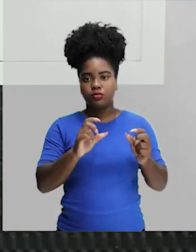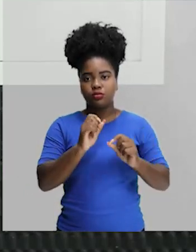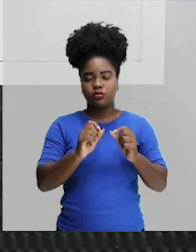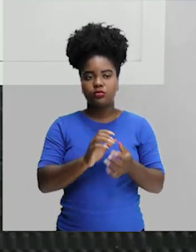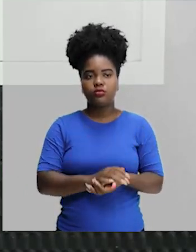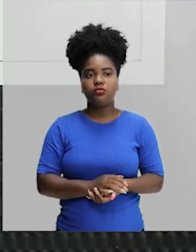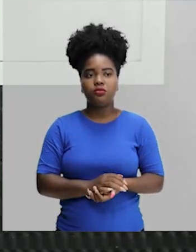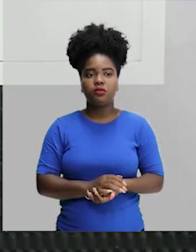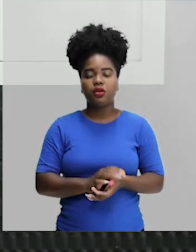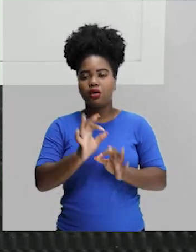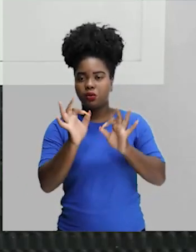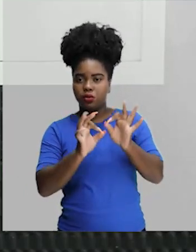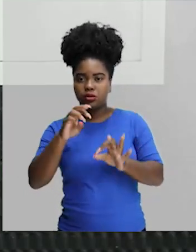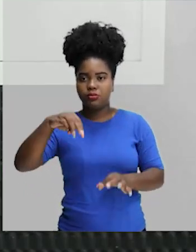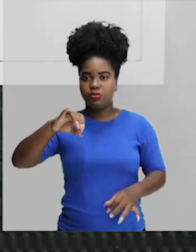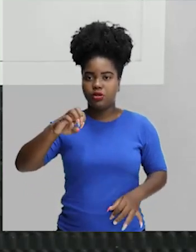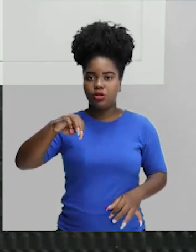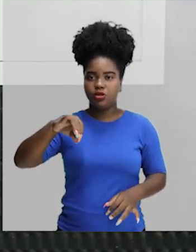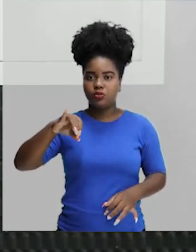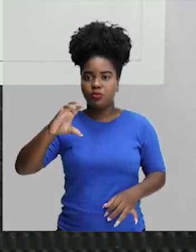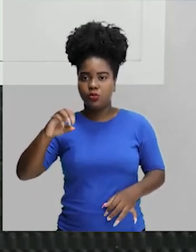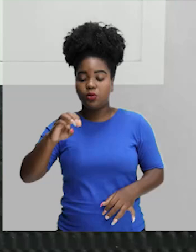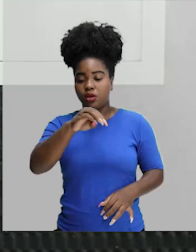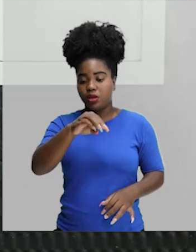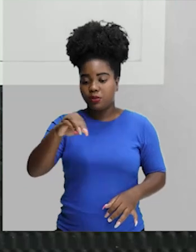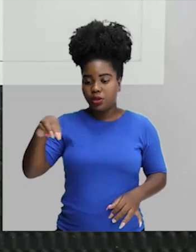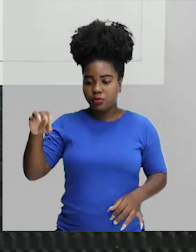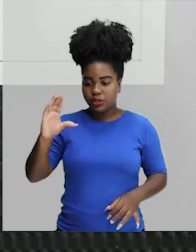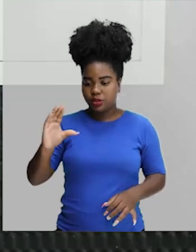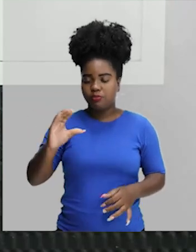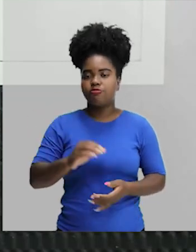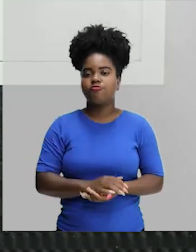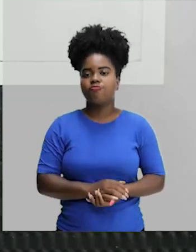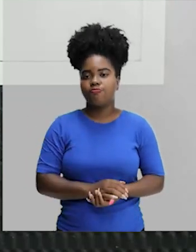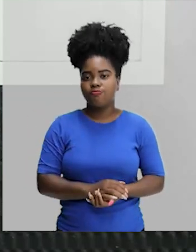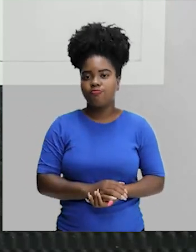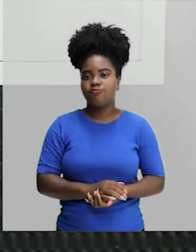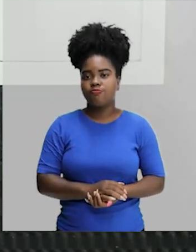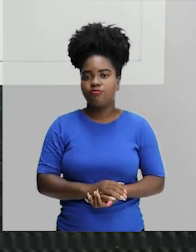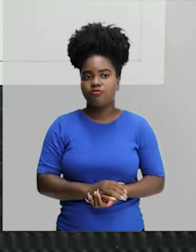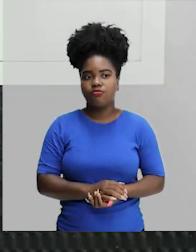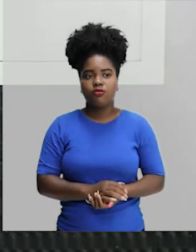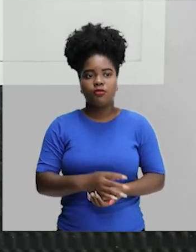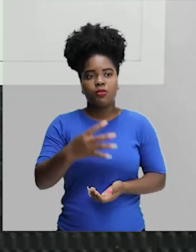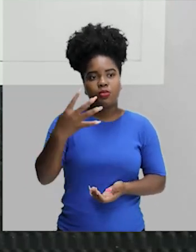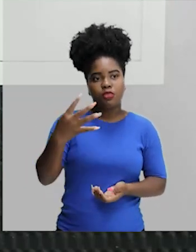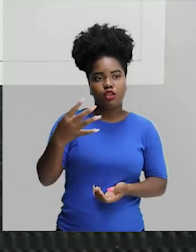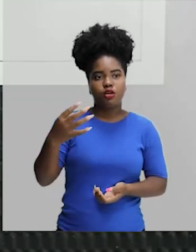Aí tira o mínimo, né? O MMC. No caso aqui é 4, é 3.